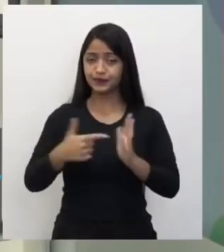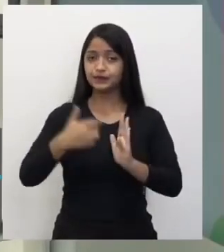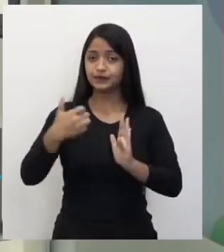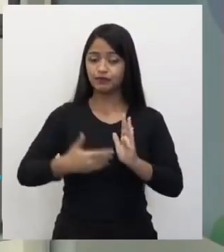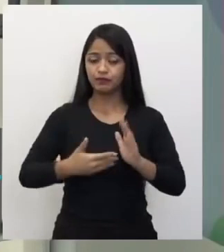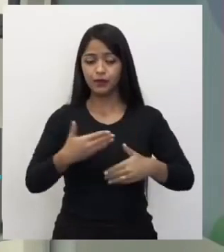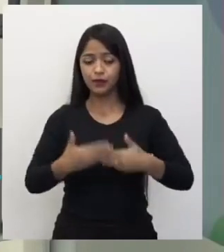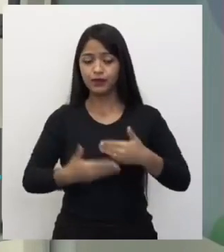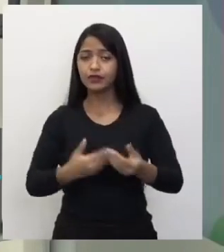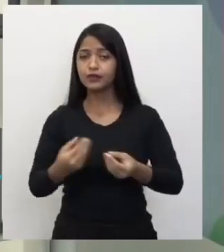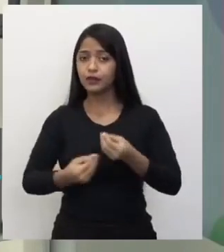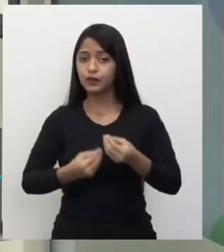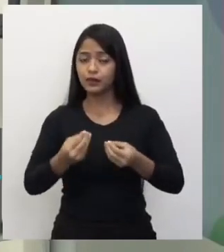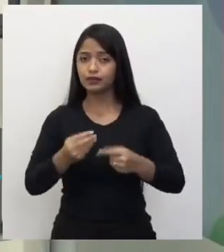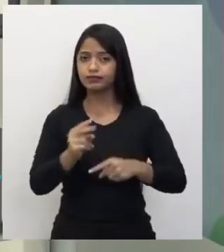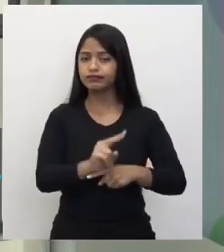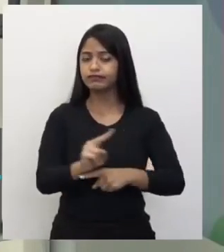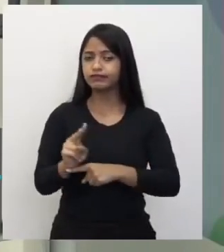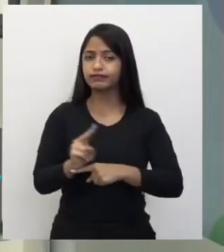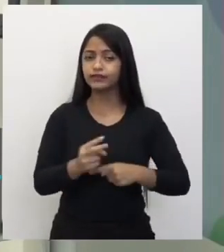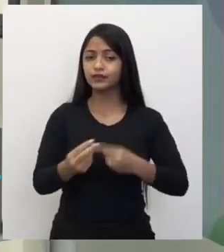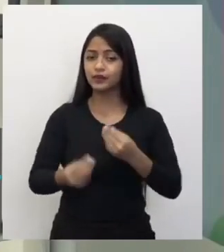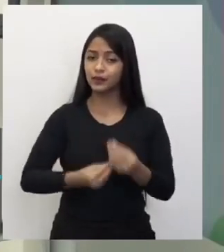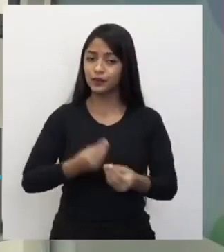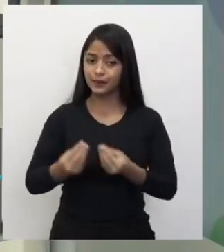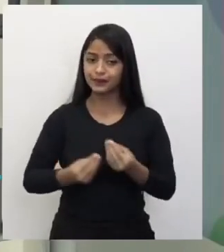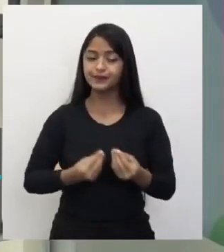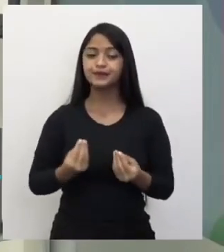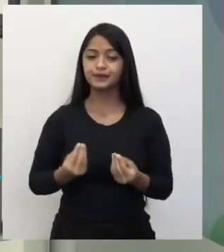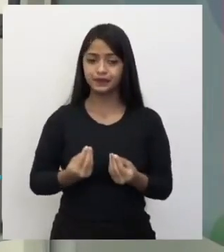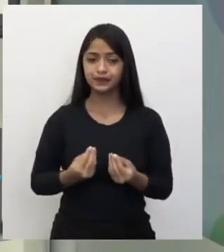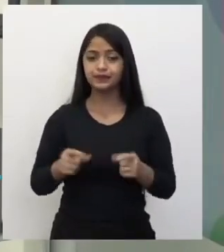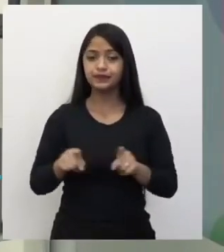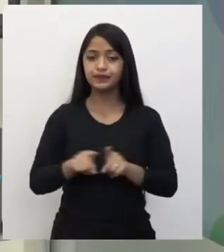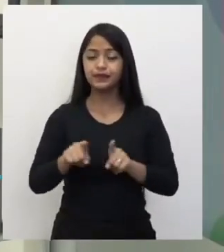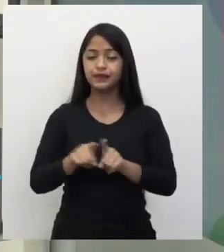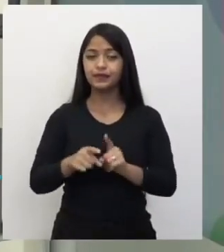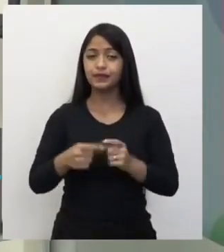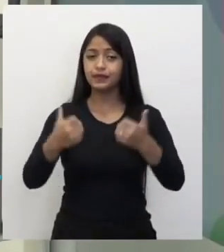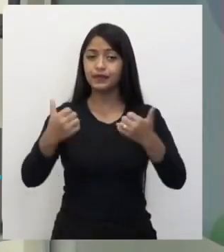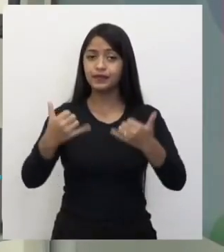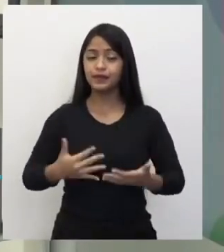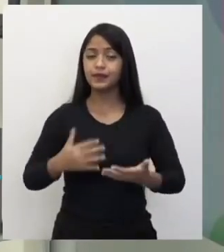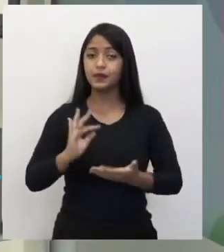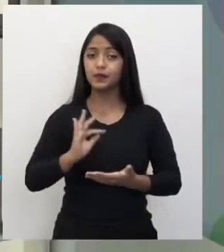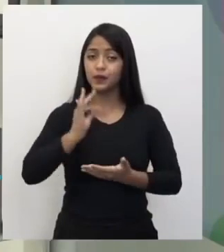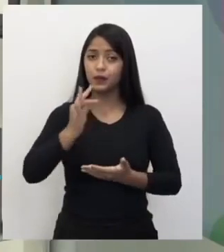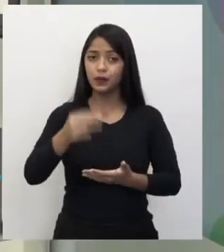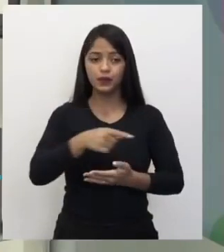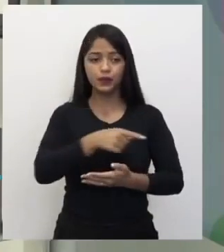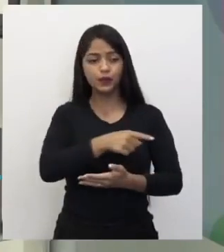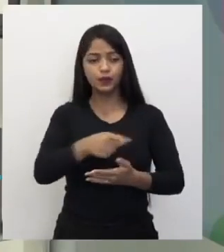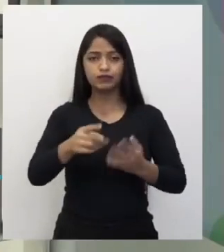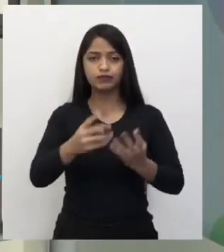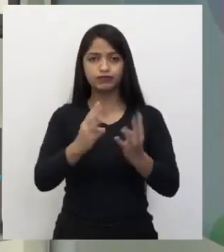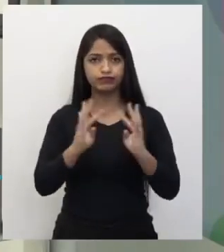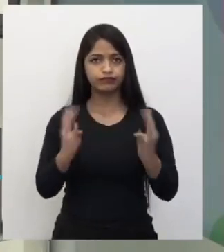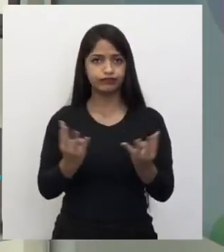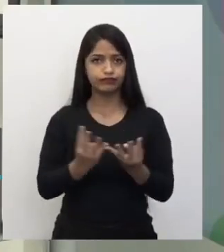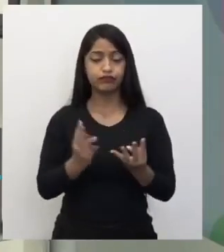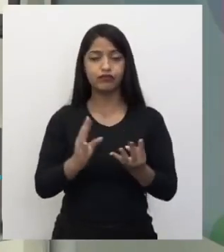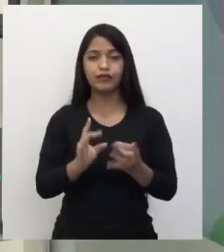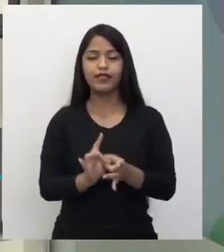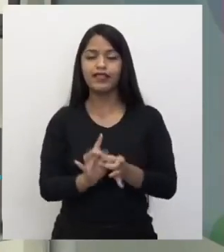processo, como vai ser a preservação, como está sendo a preservação e como será a soltura. Então, ele é imparcial, tá?